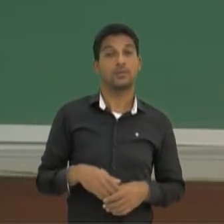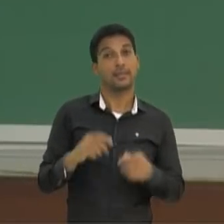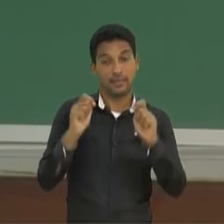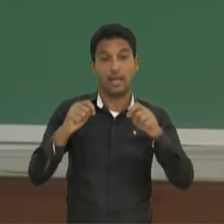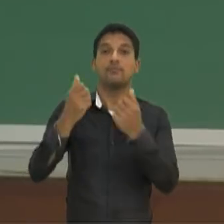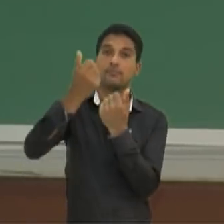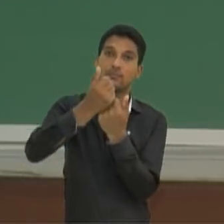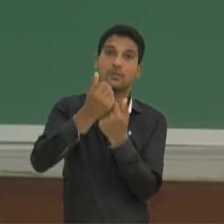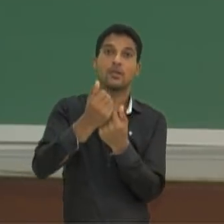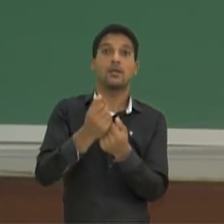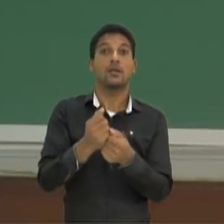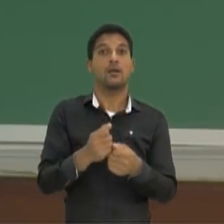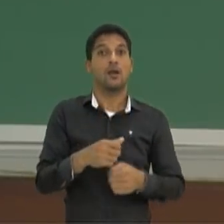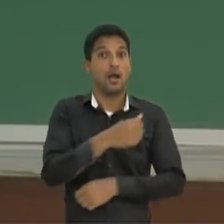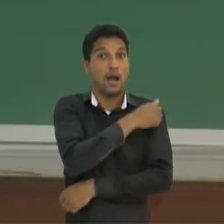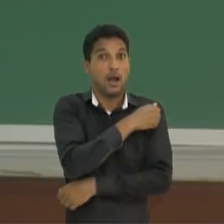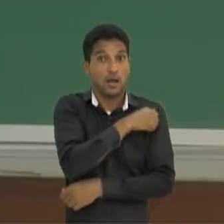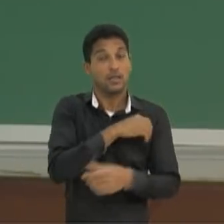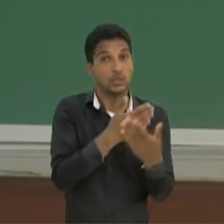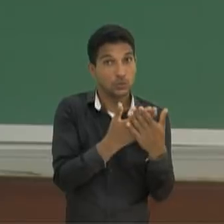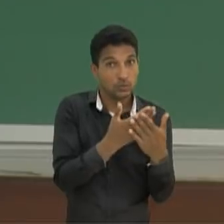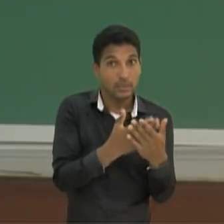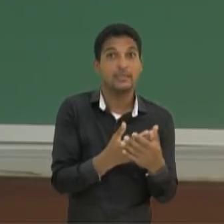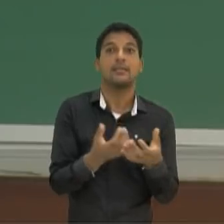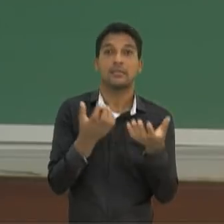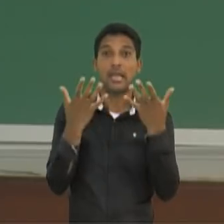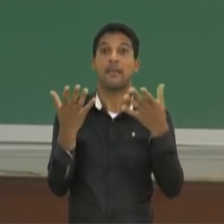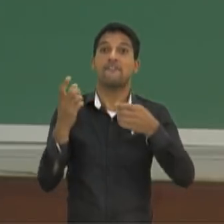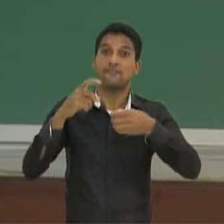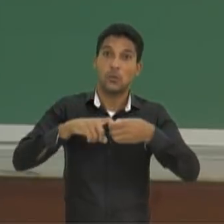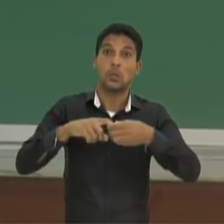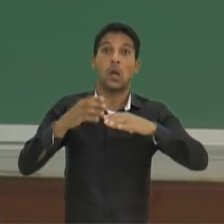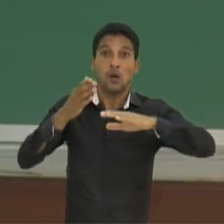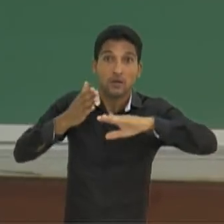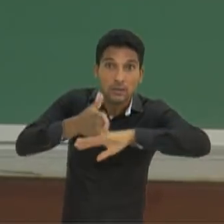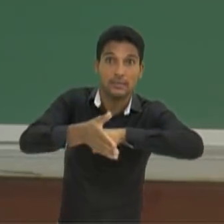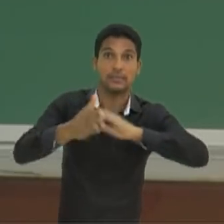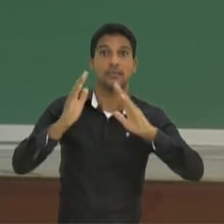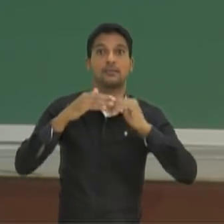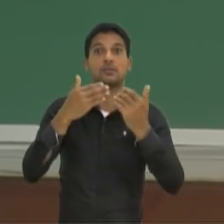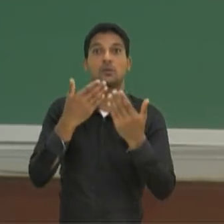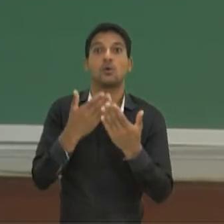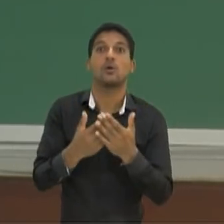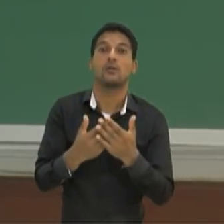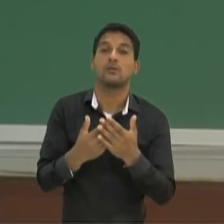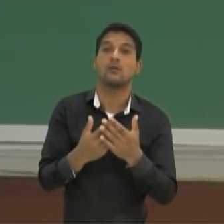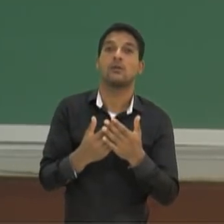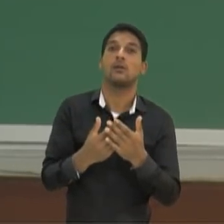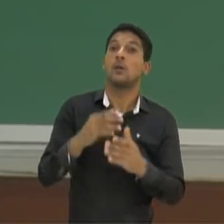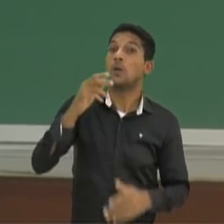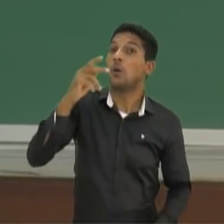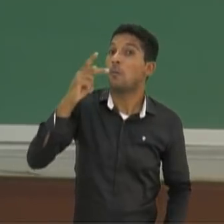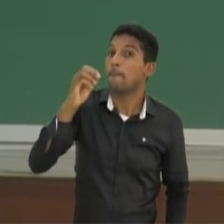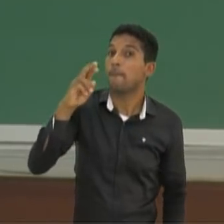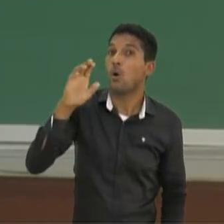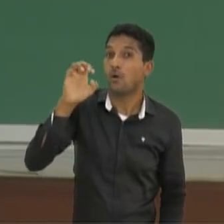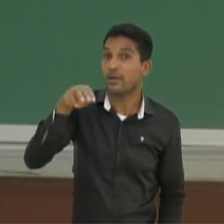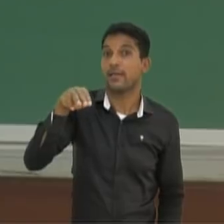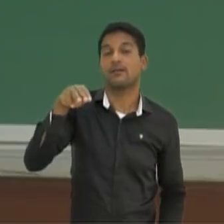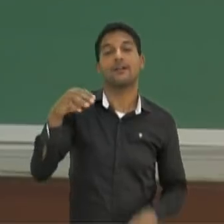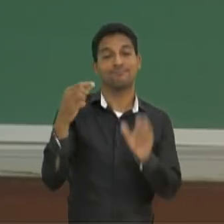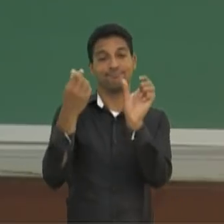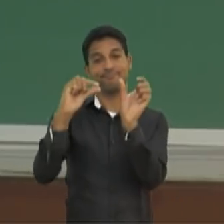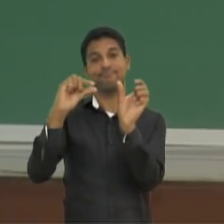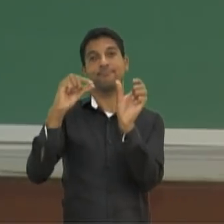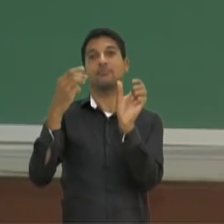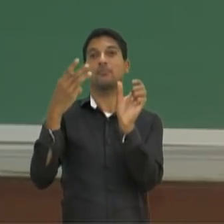No entanto, não podem devido à pandemia. Entretanto, né, todavia, contudo, então são sinônimos ali. Adversativas,